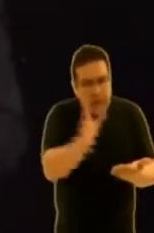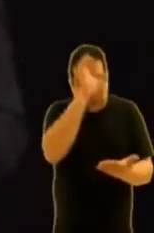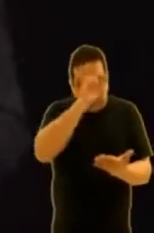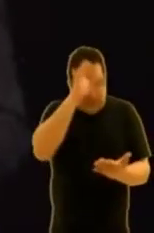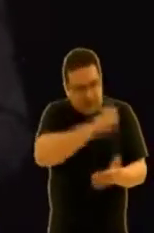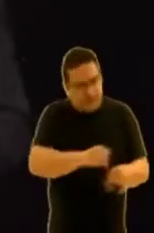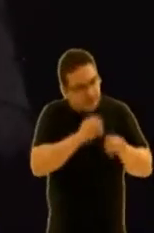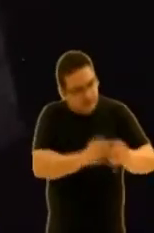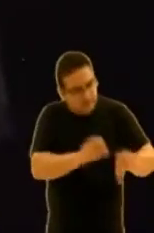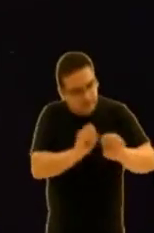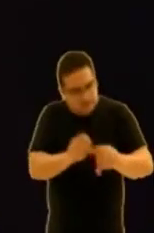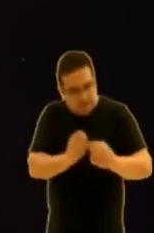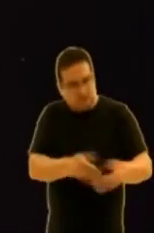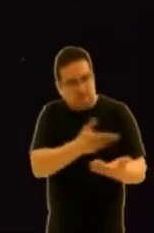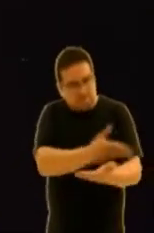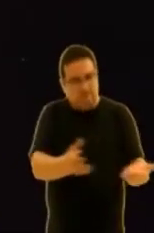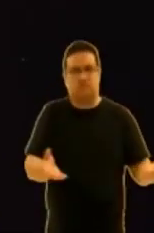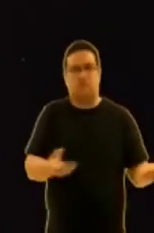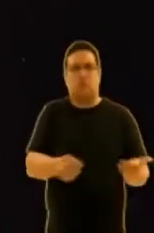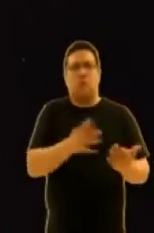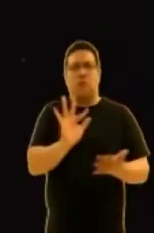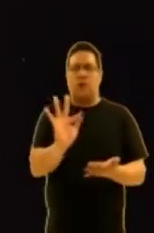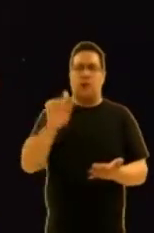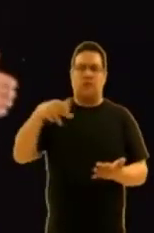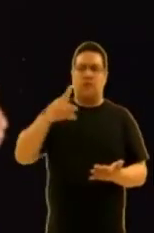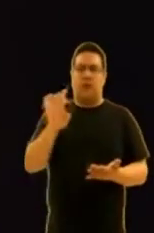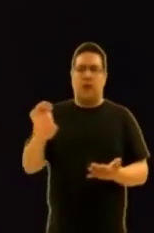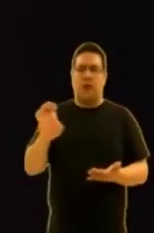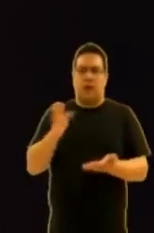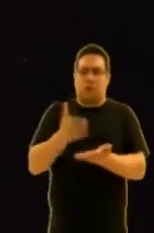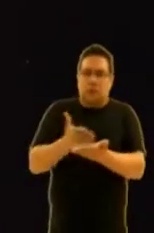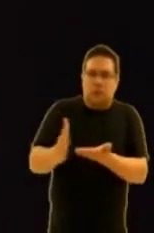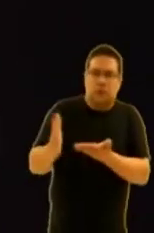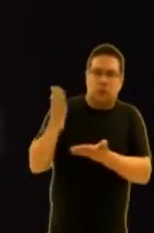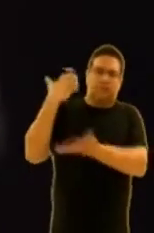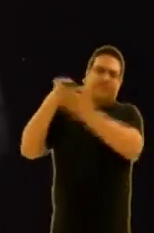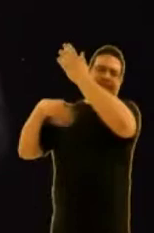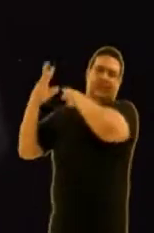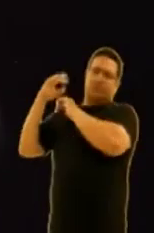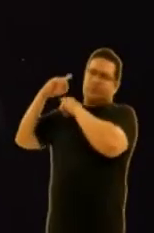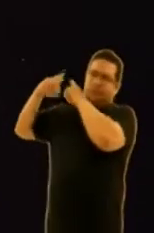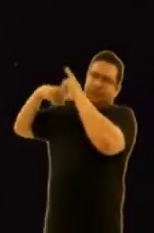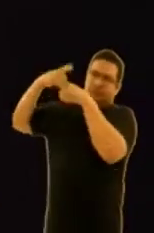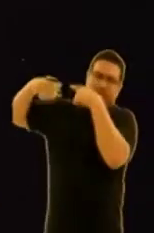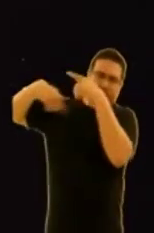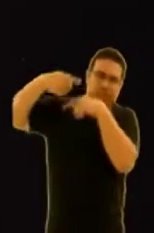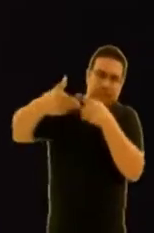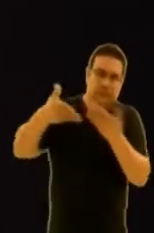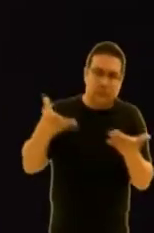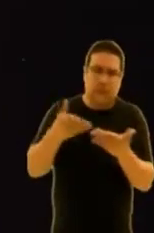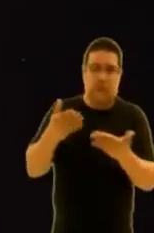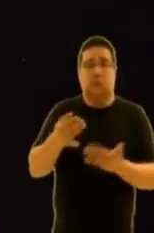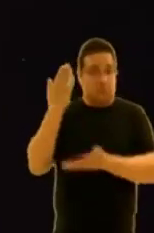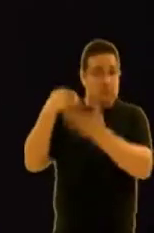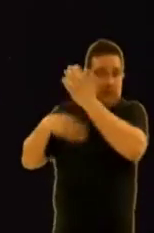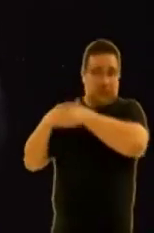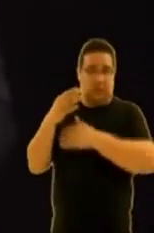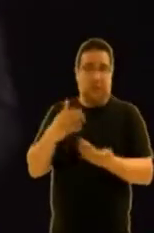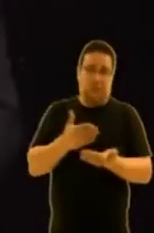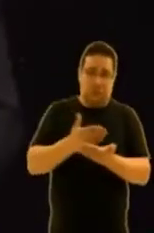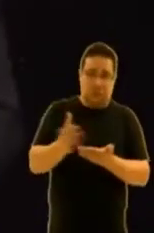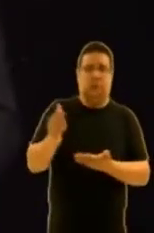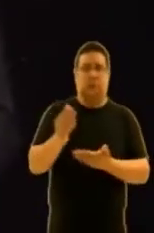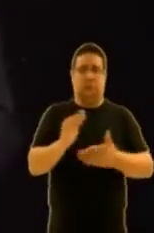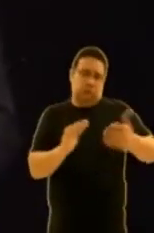para todos os municípios. E como é que o FNDE foi se constituindo historicamente? Isso é muito importante. O FNDE já foi um órgão